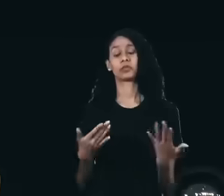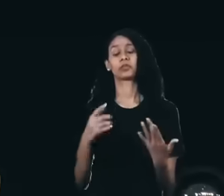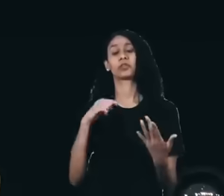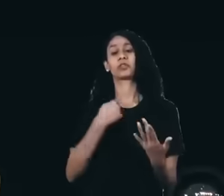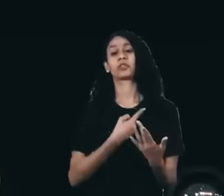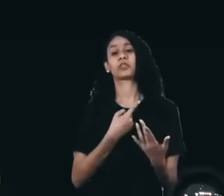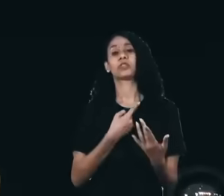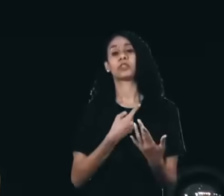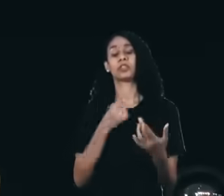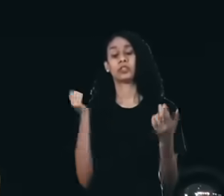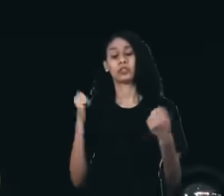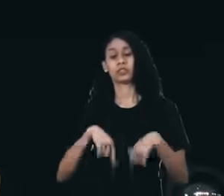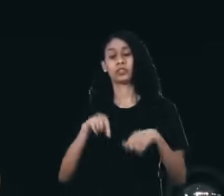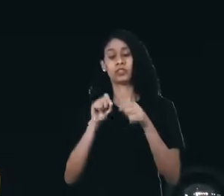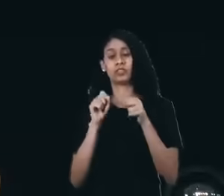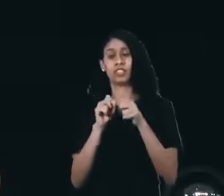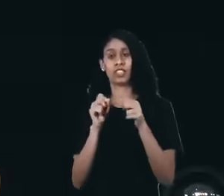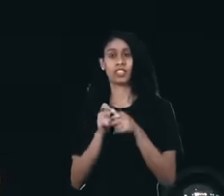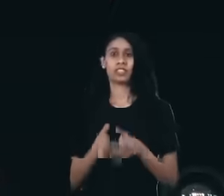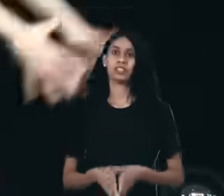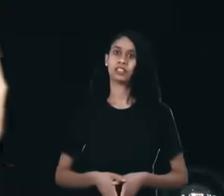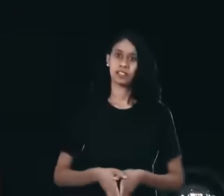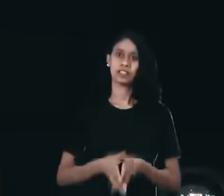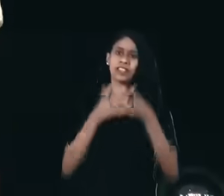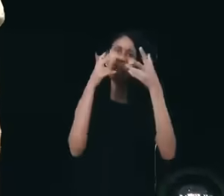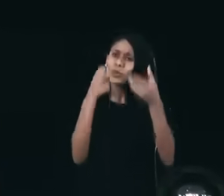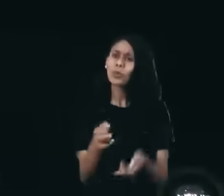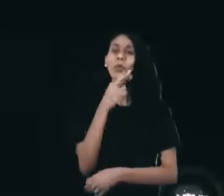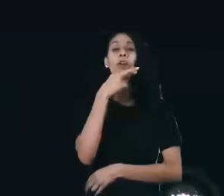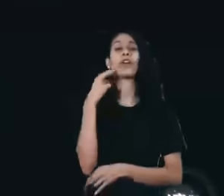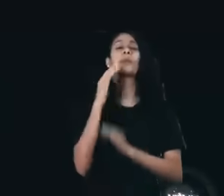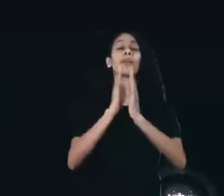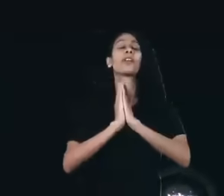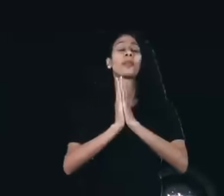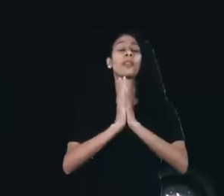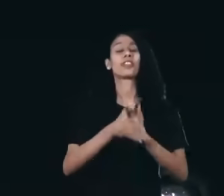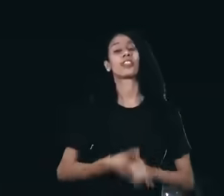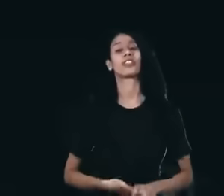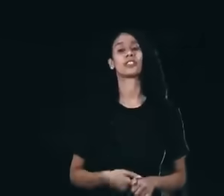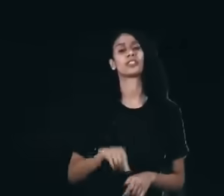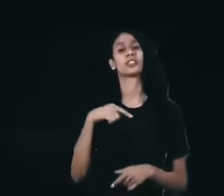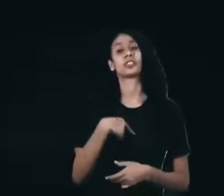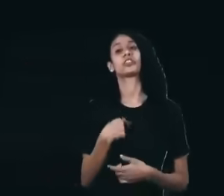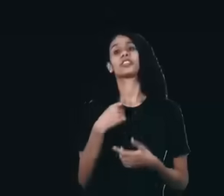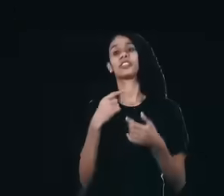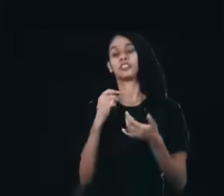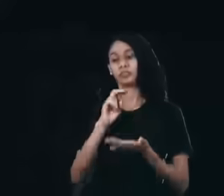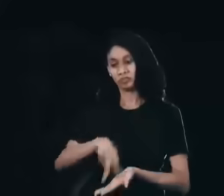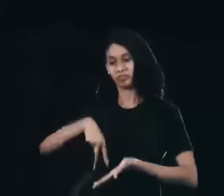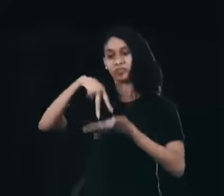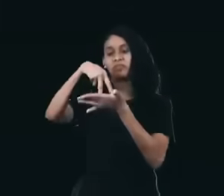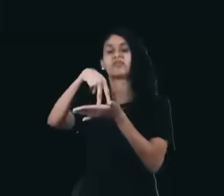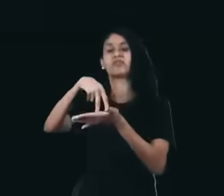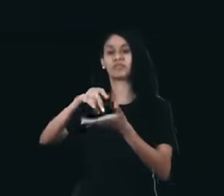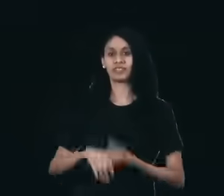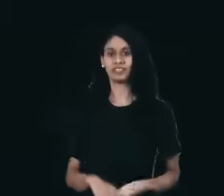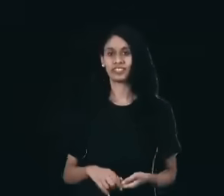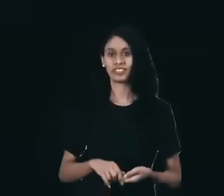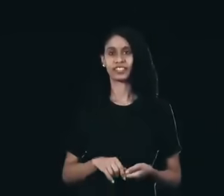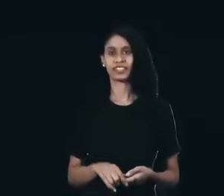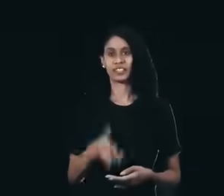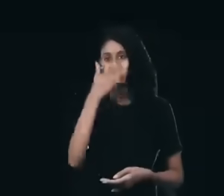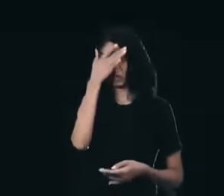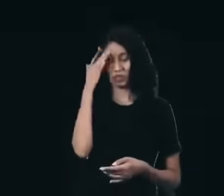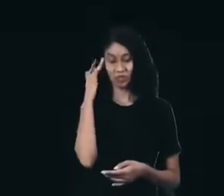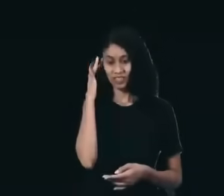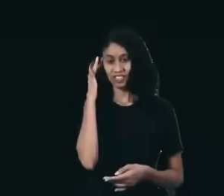nossa atitude? Que, por favor, seja de Rebeca. Seja de alguém disposto, disponível. Seja de alguém